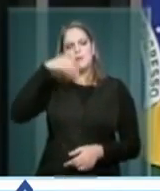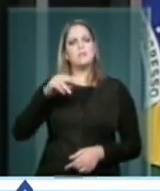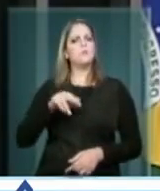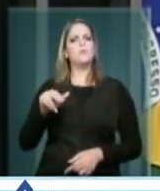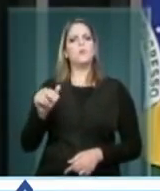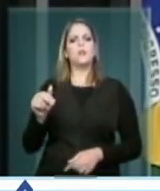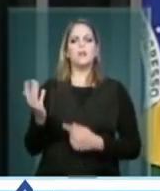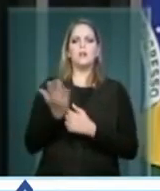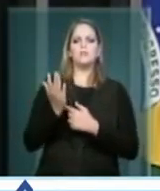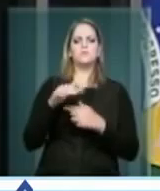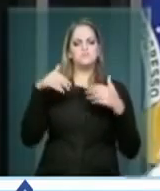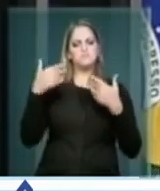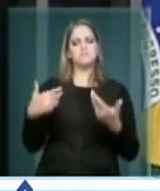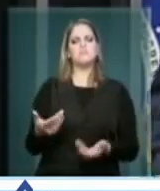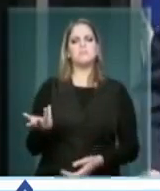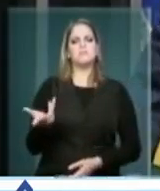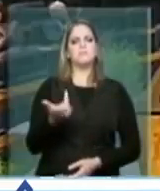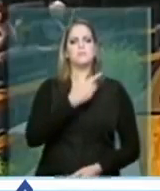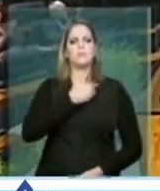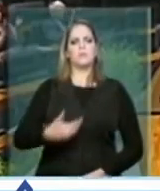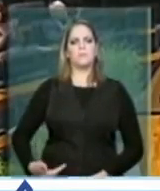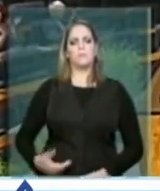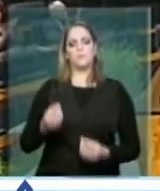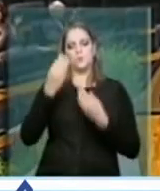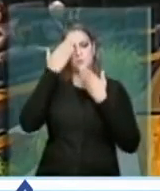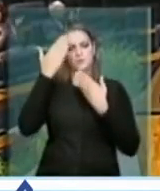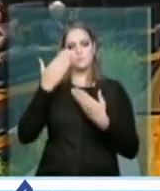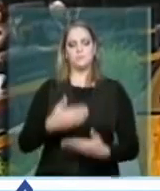nacional. Muito obrigado, senhor presidente.